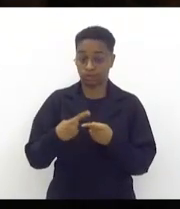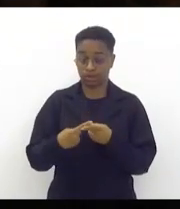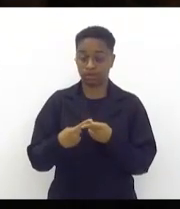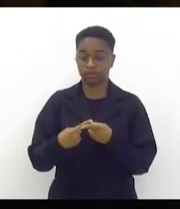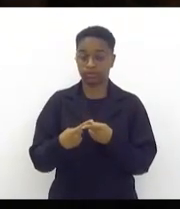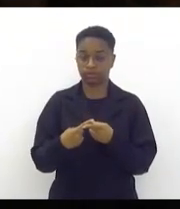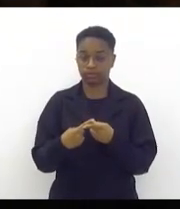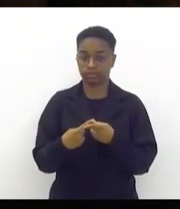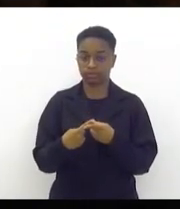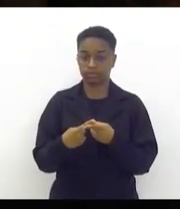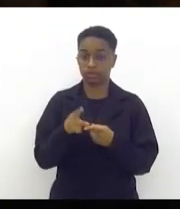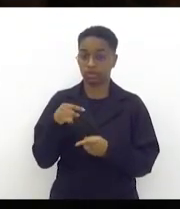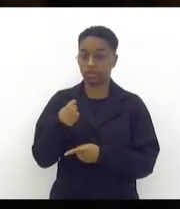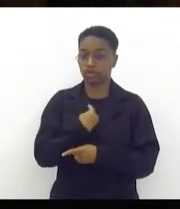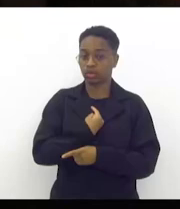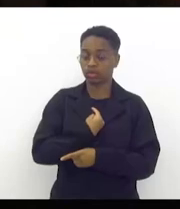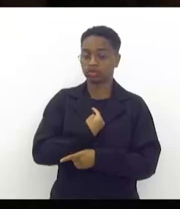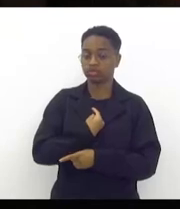aumentará o nosso consumo,